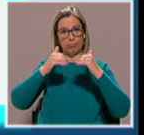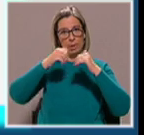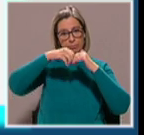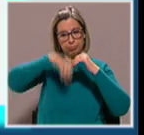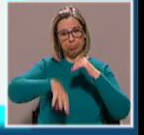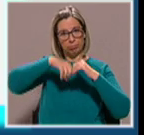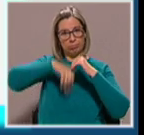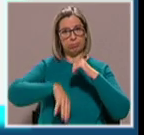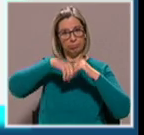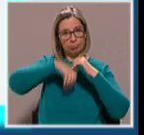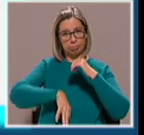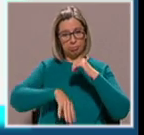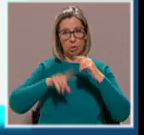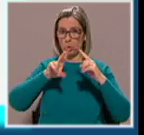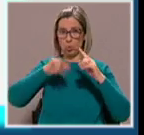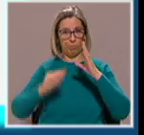para as artérias.